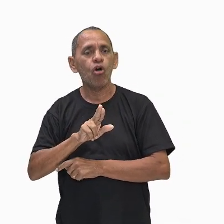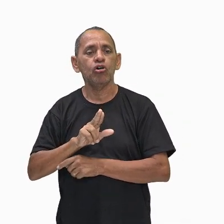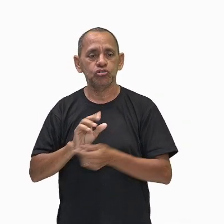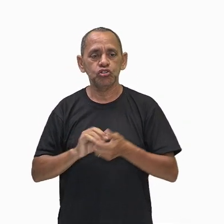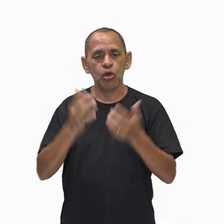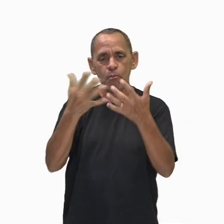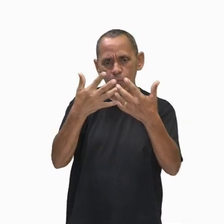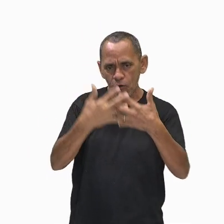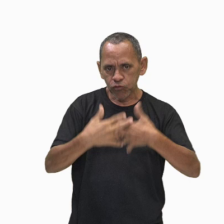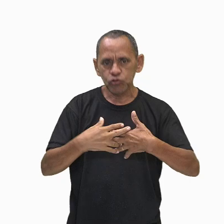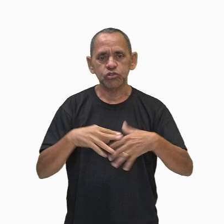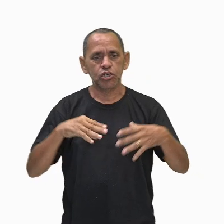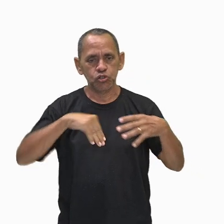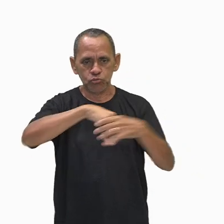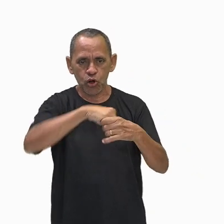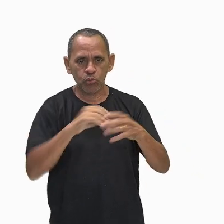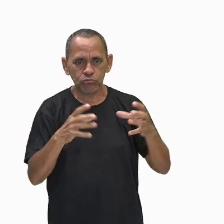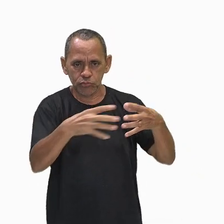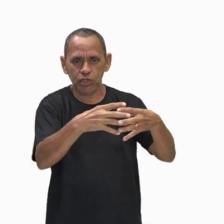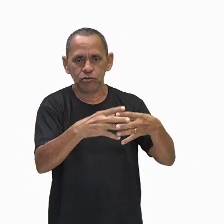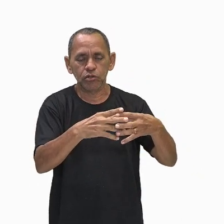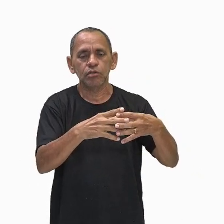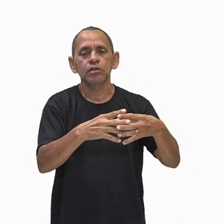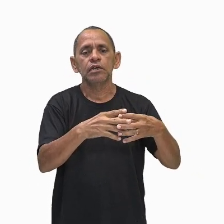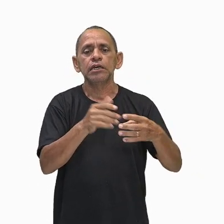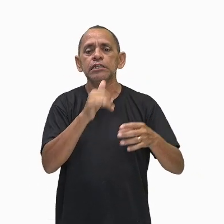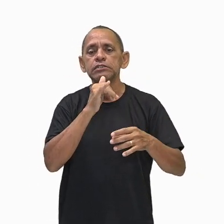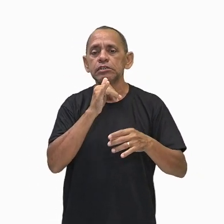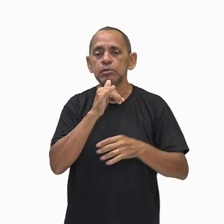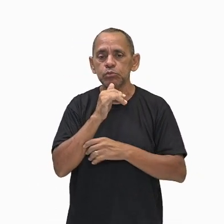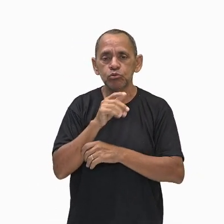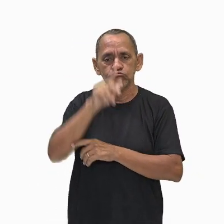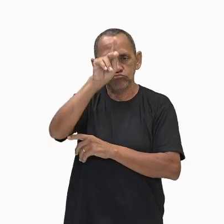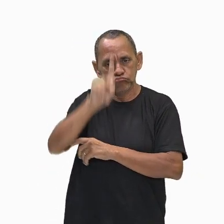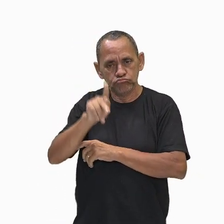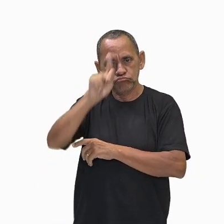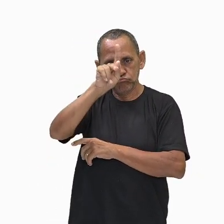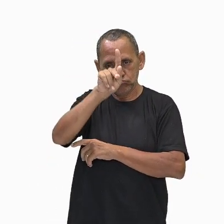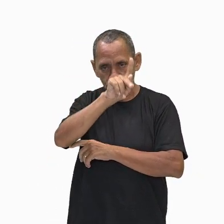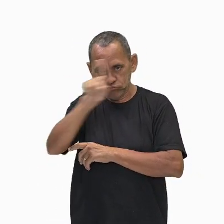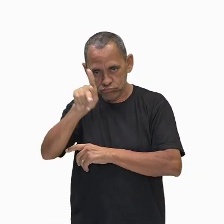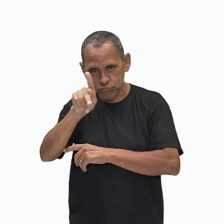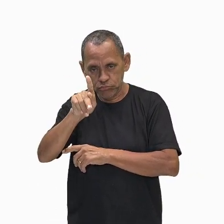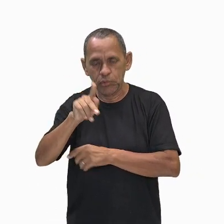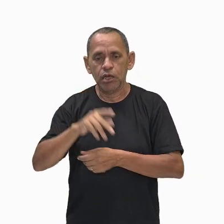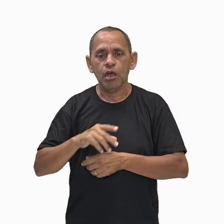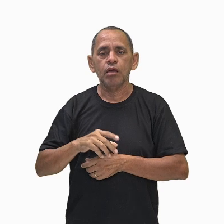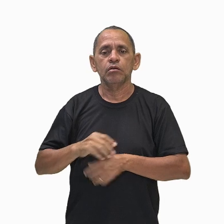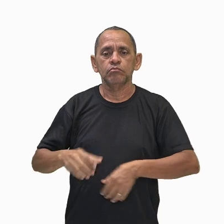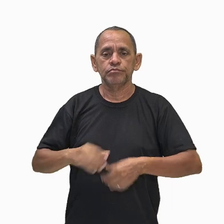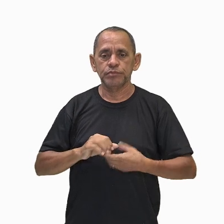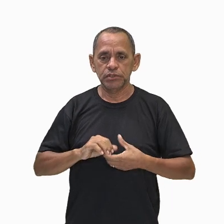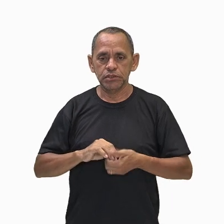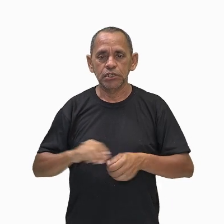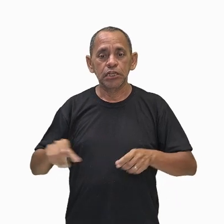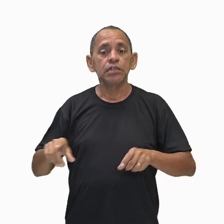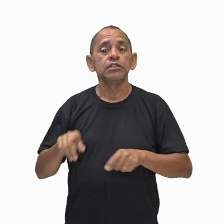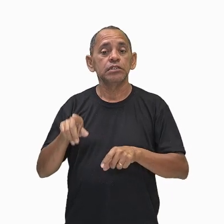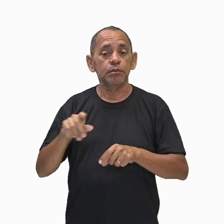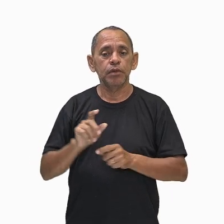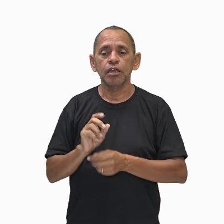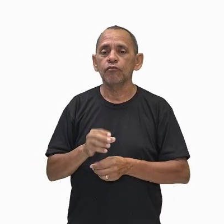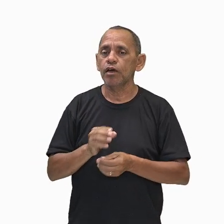Como, por exemplo, o de bispo. Então, o imperador é que vai mandar o bispo para as províncias, né?